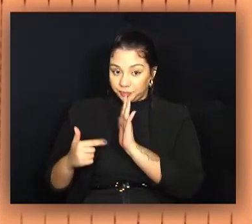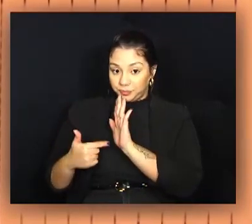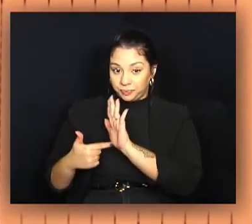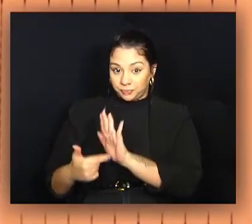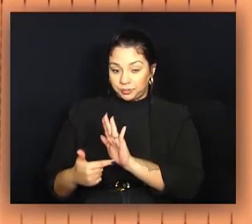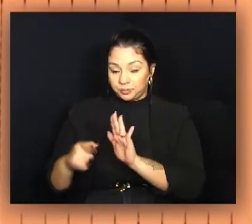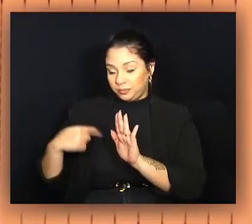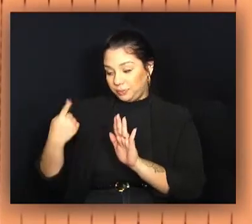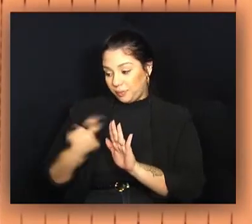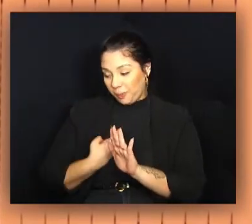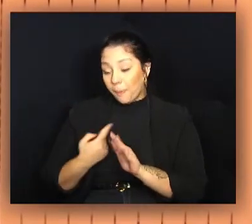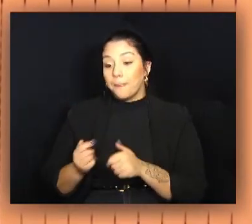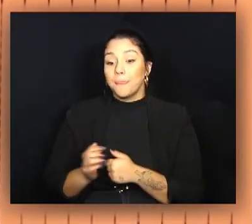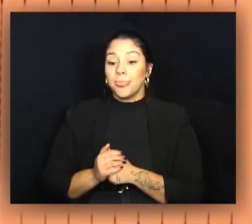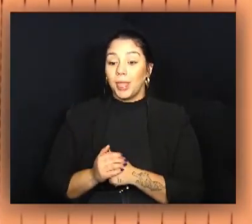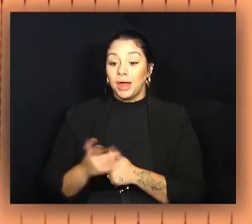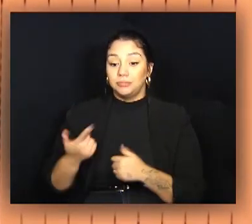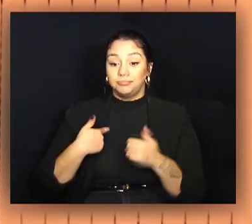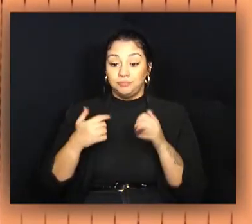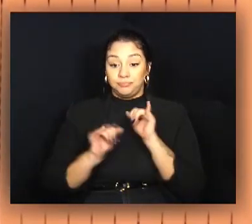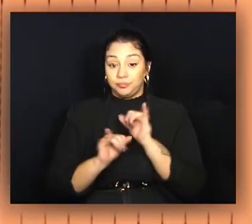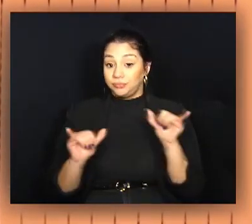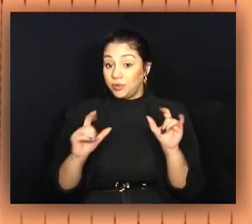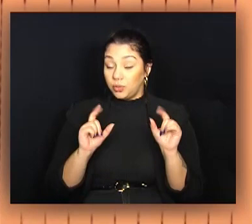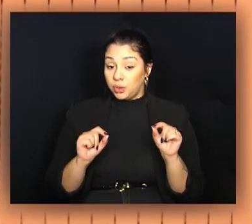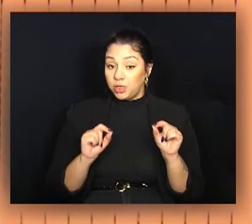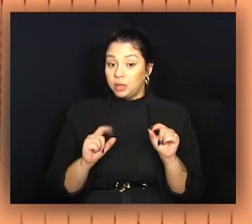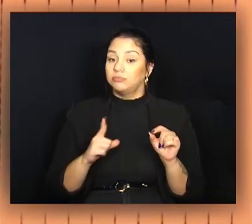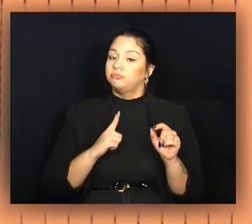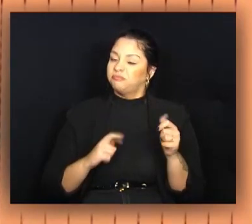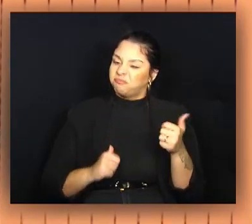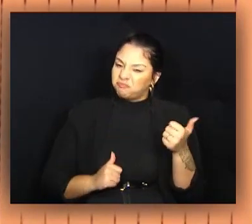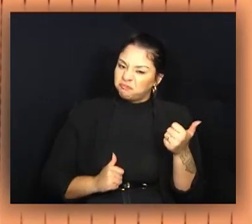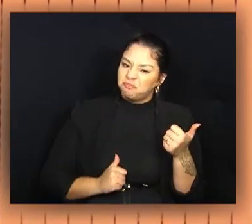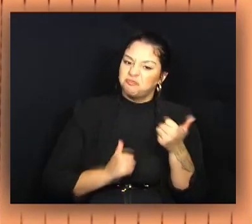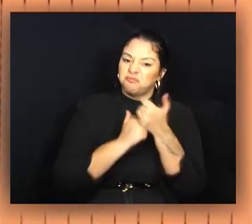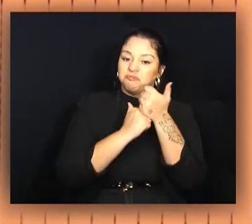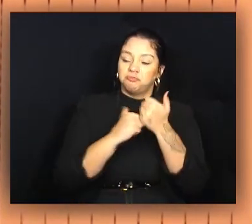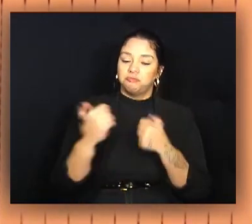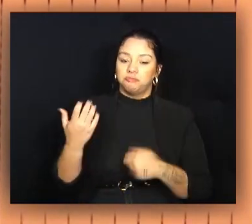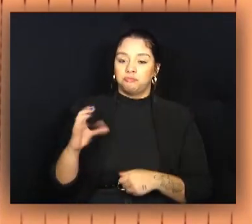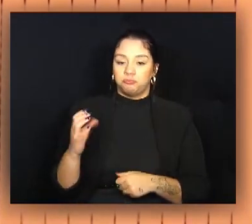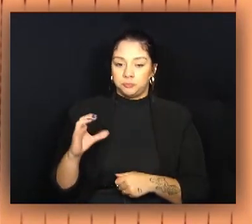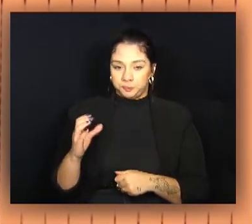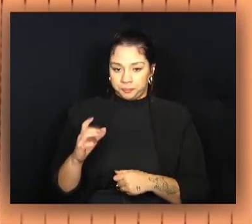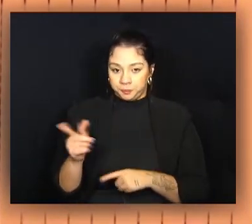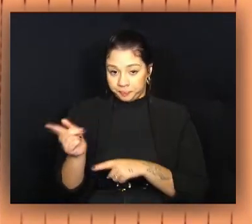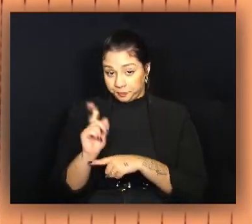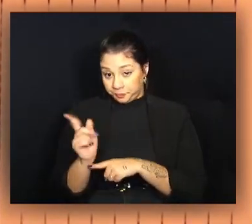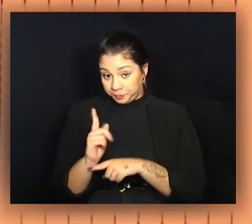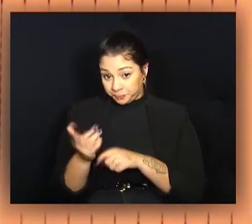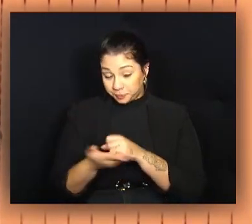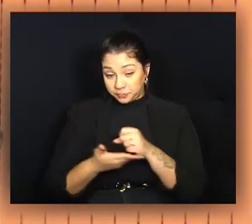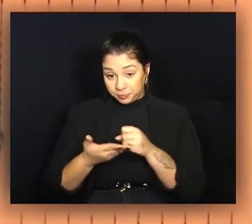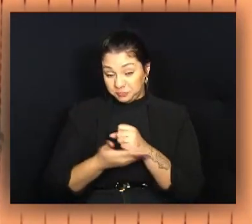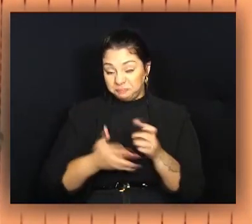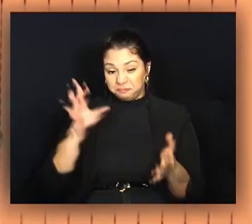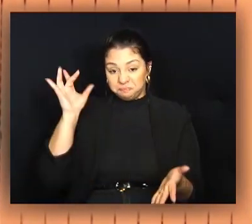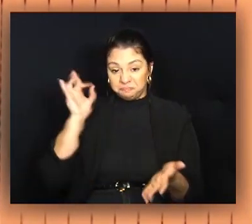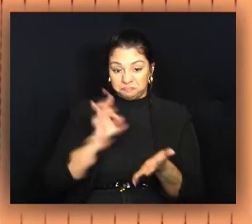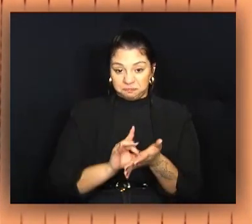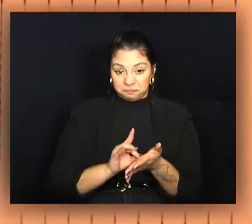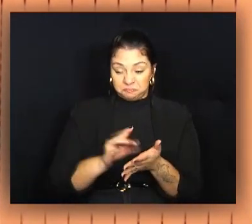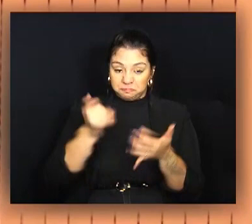para a gente, né, eu falaria: fortalecimento da ciência, gestão baseada em evidências, em